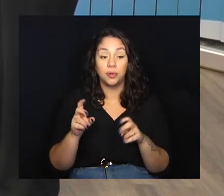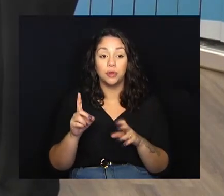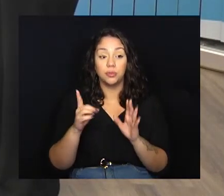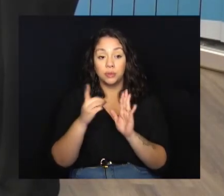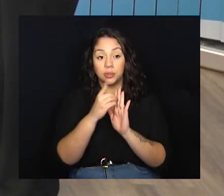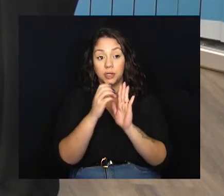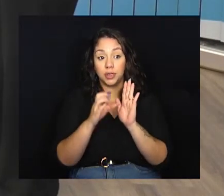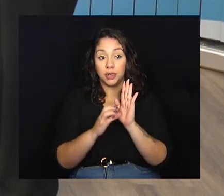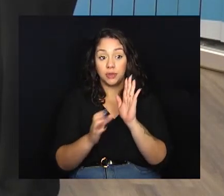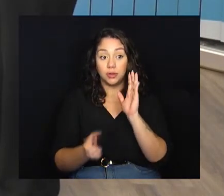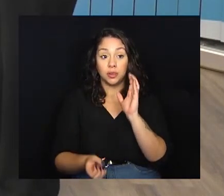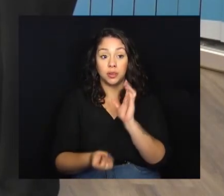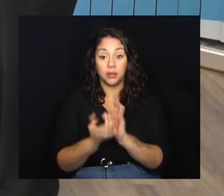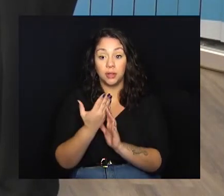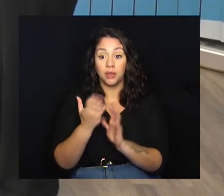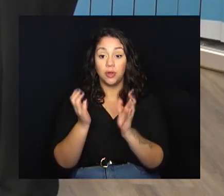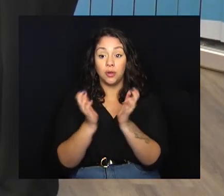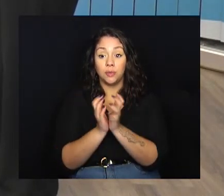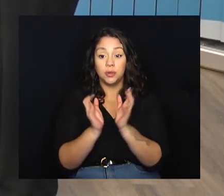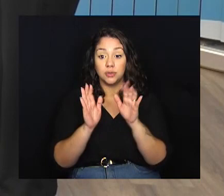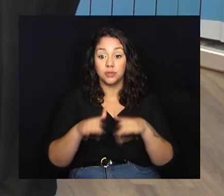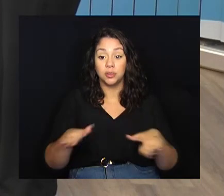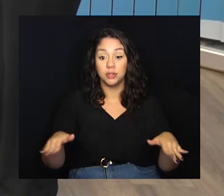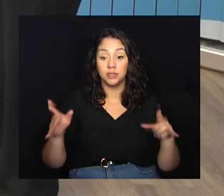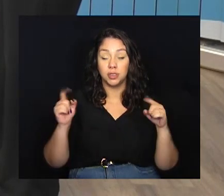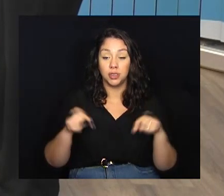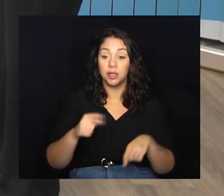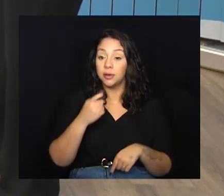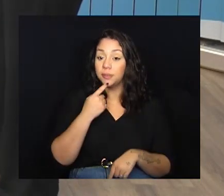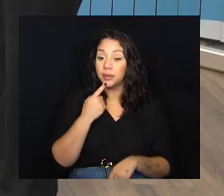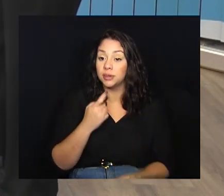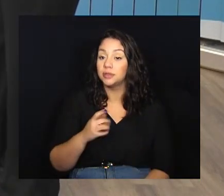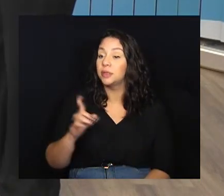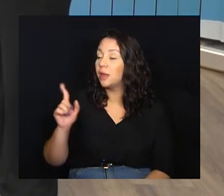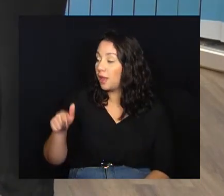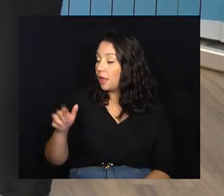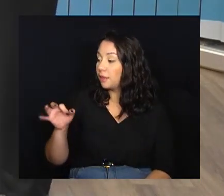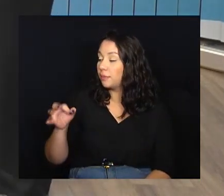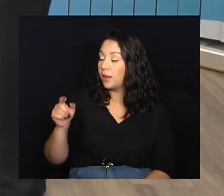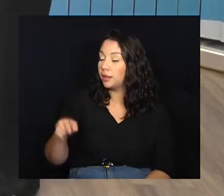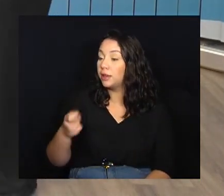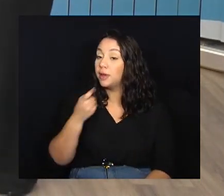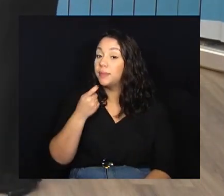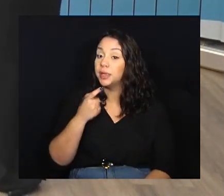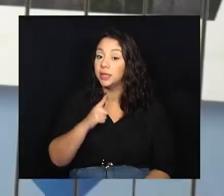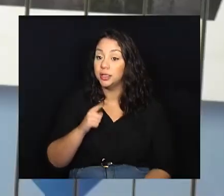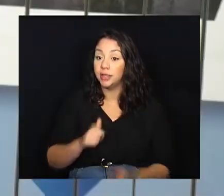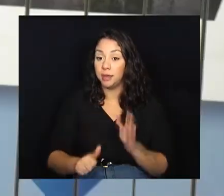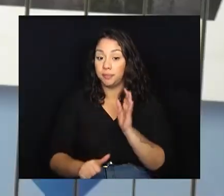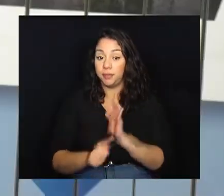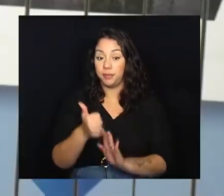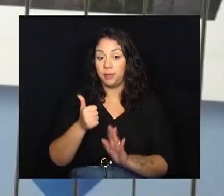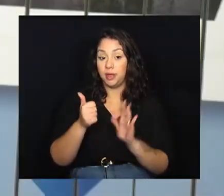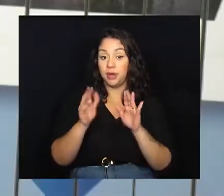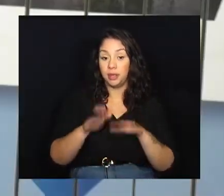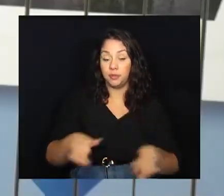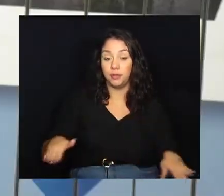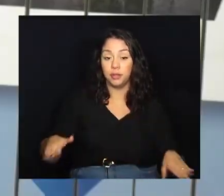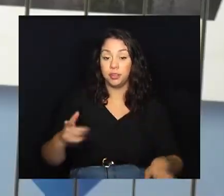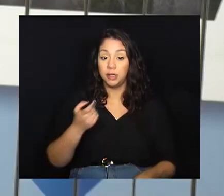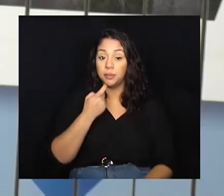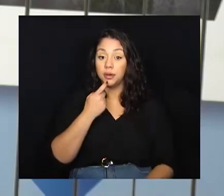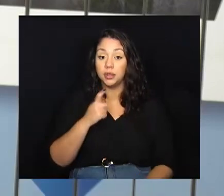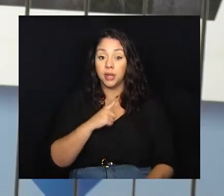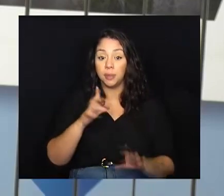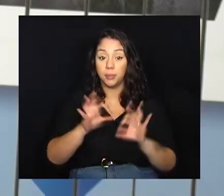que criou o comitê das crianças aqui no município é a gente tem aqui em Campinas o primeiro infância Campineira que é aquele programa que